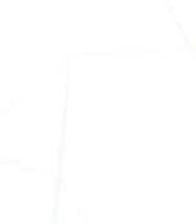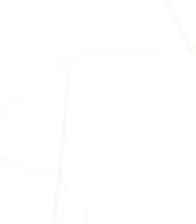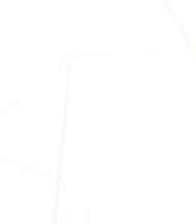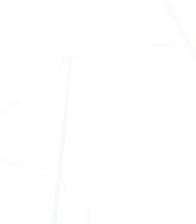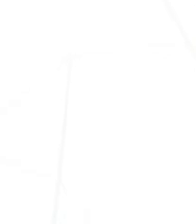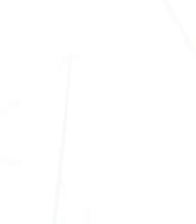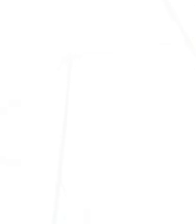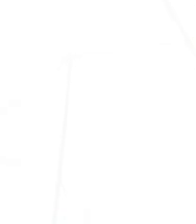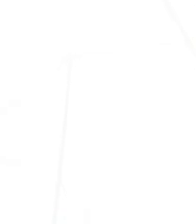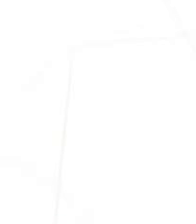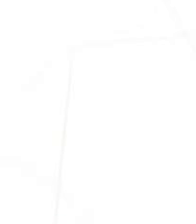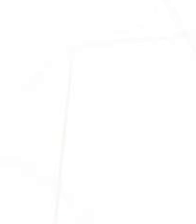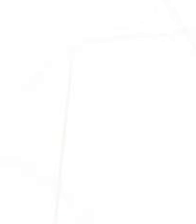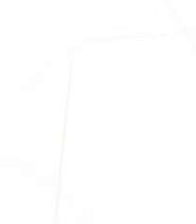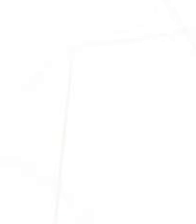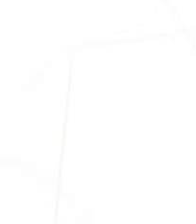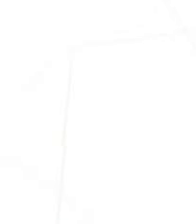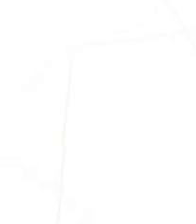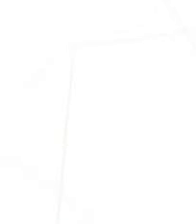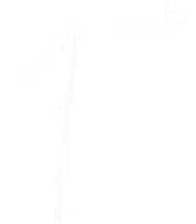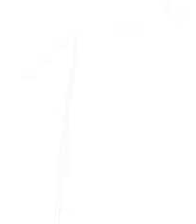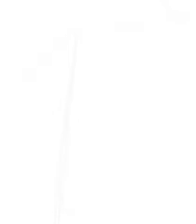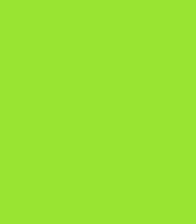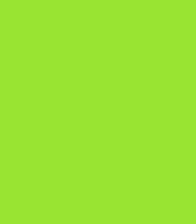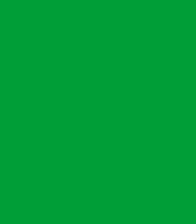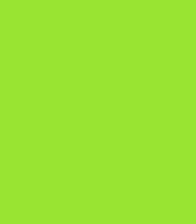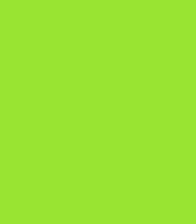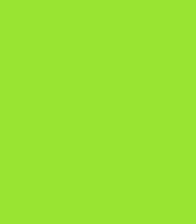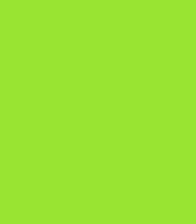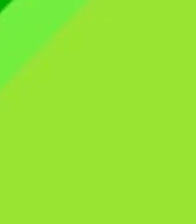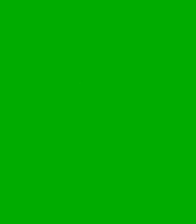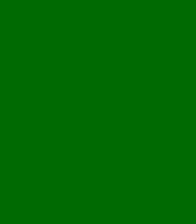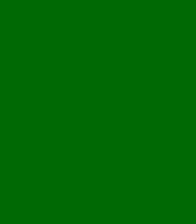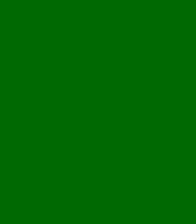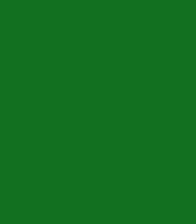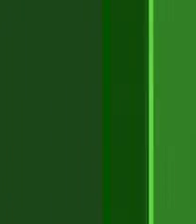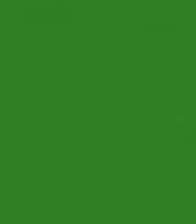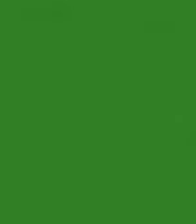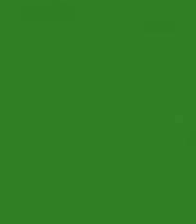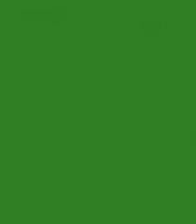Educação à distância, mudando realidades.